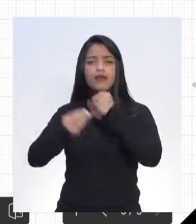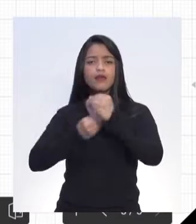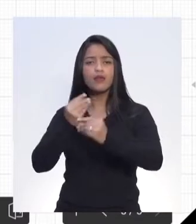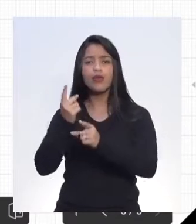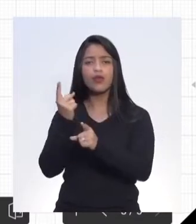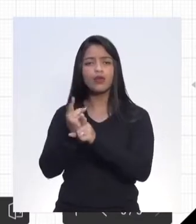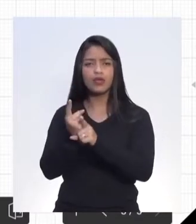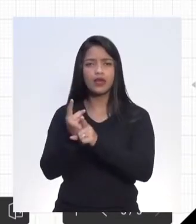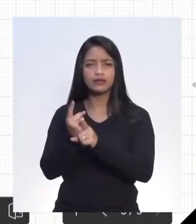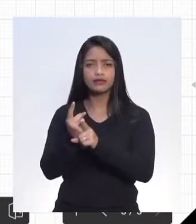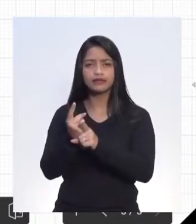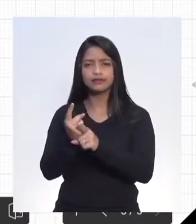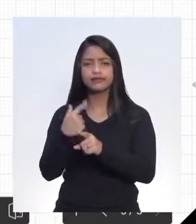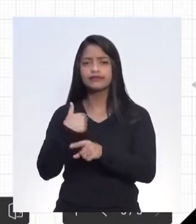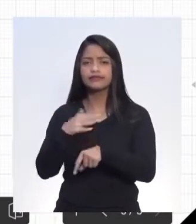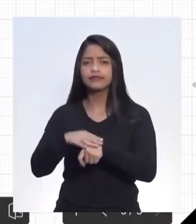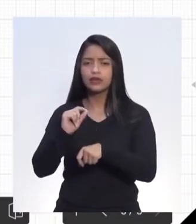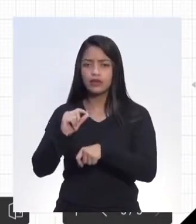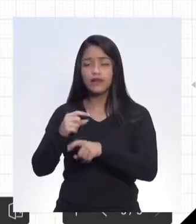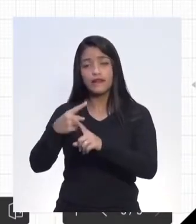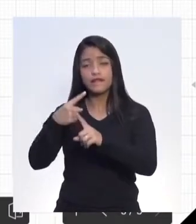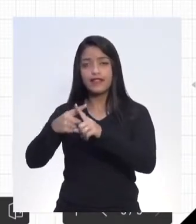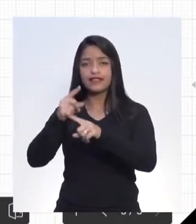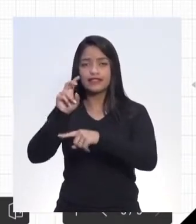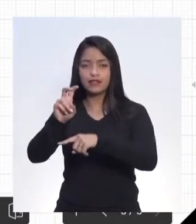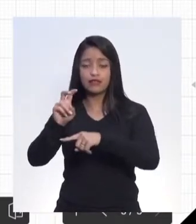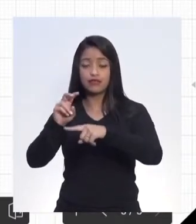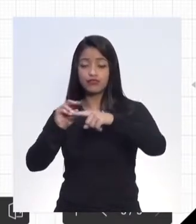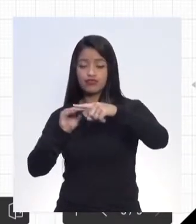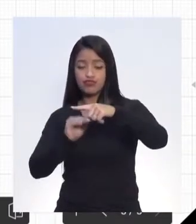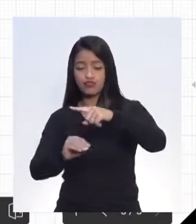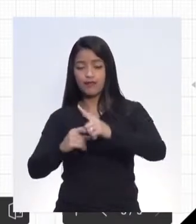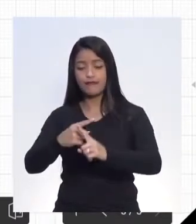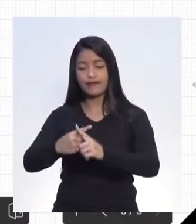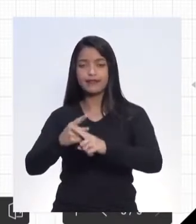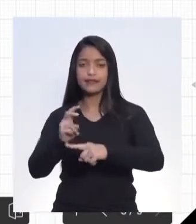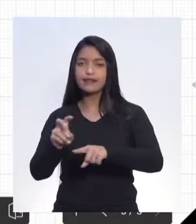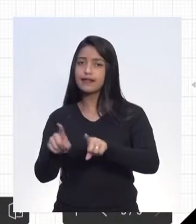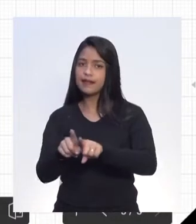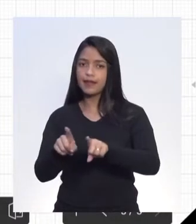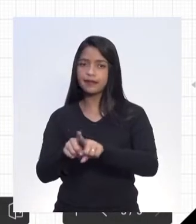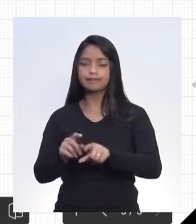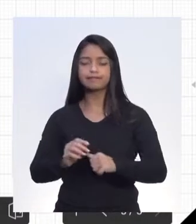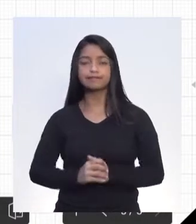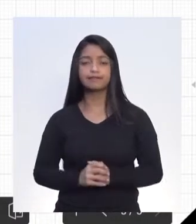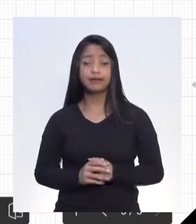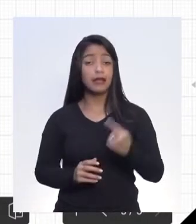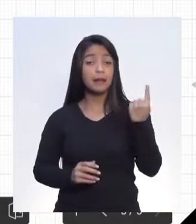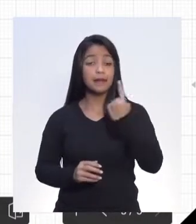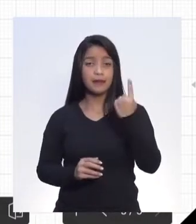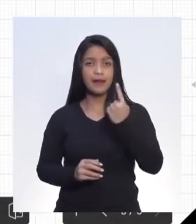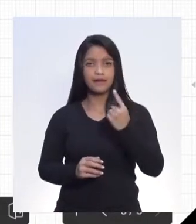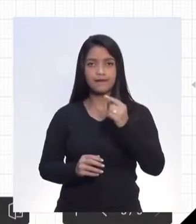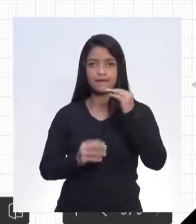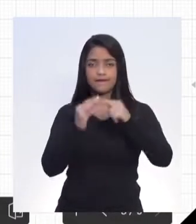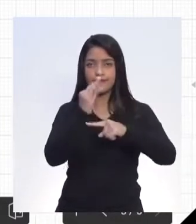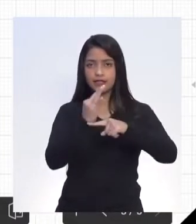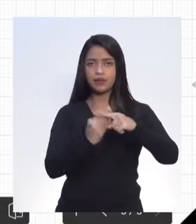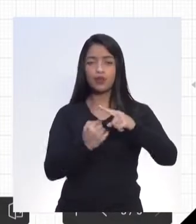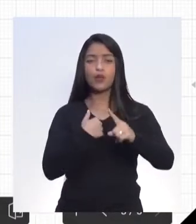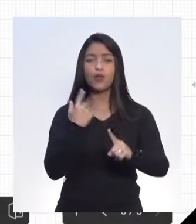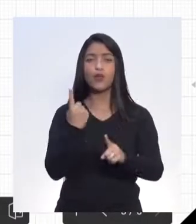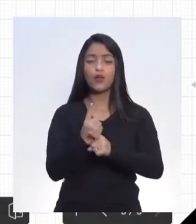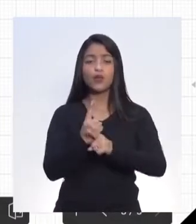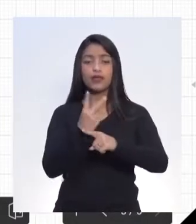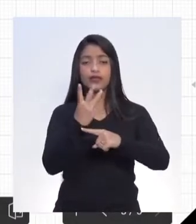tá? Eu vou multiplicar o numerador por 5 e o denominador por 5. Para a primeira fração, encontramos